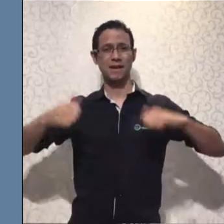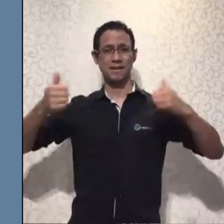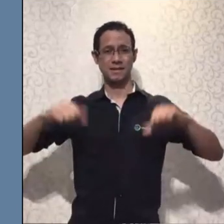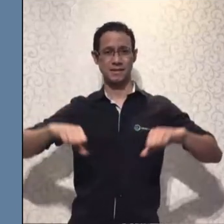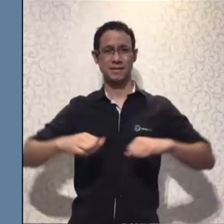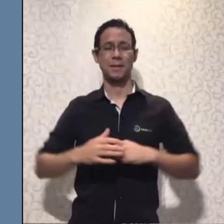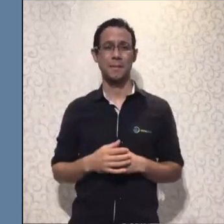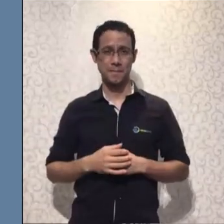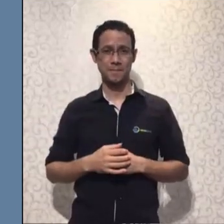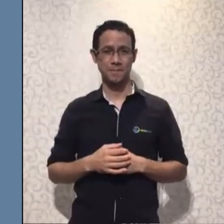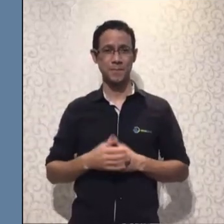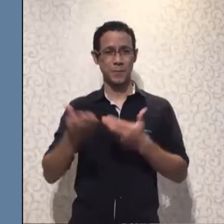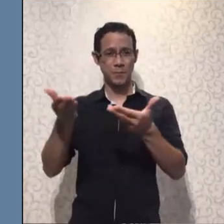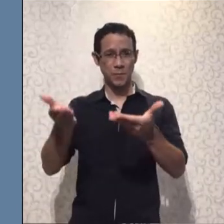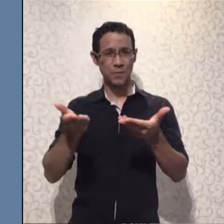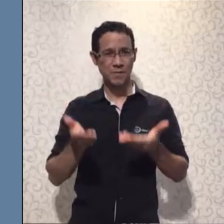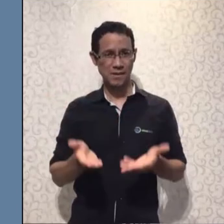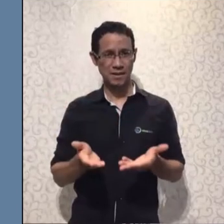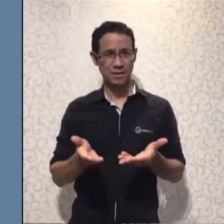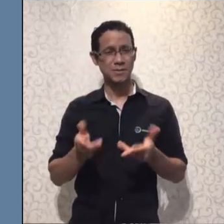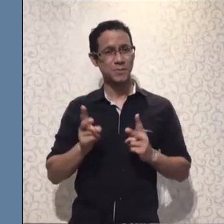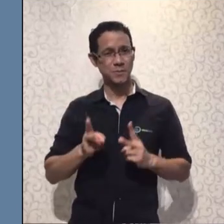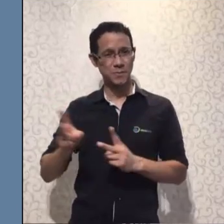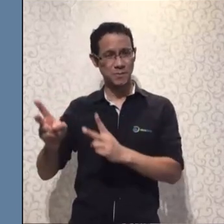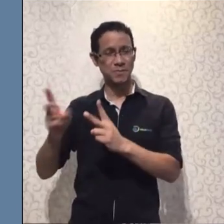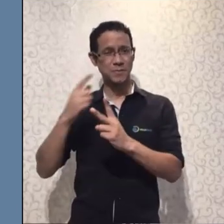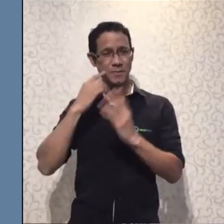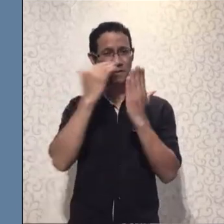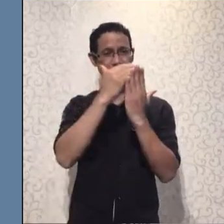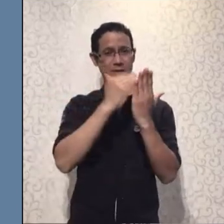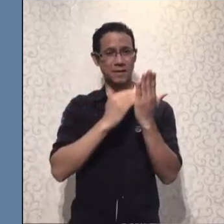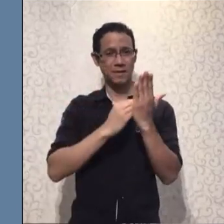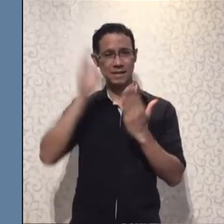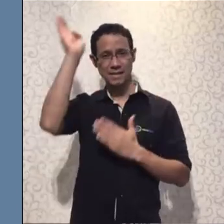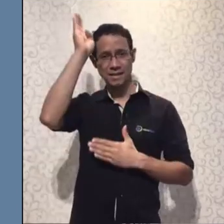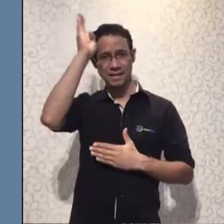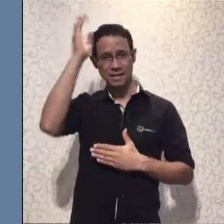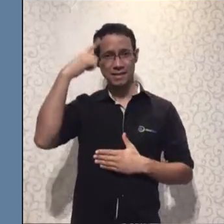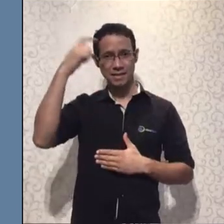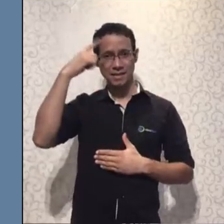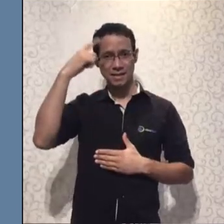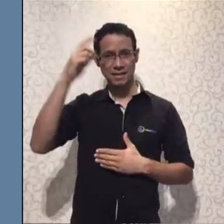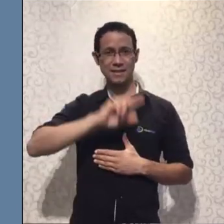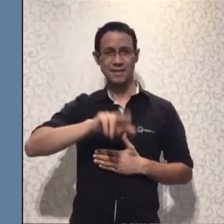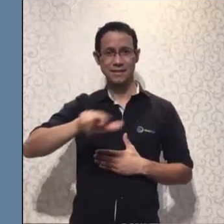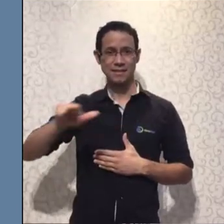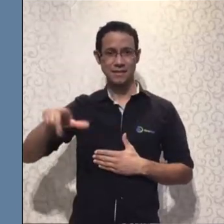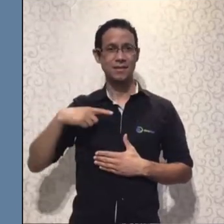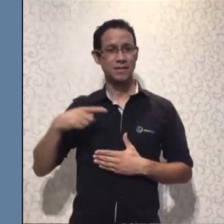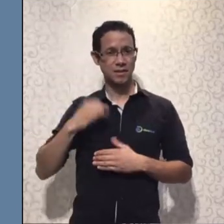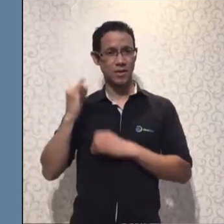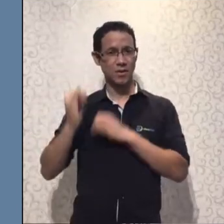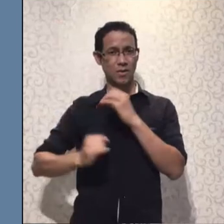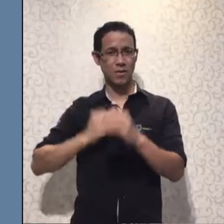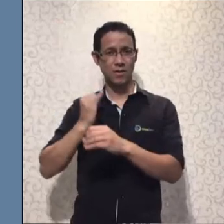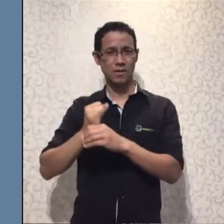o convite para que acompanhem a programação do Sesc Ideias, bem como as demais ações online do Sesc São Paulo,